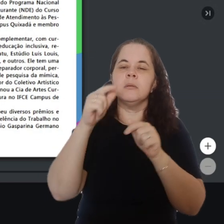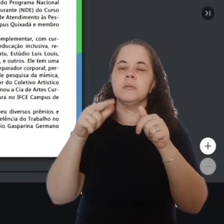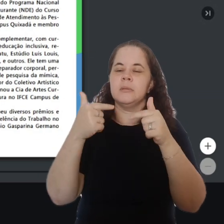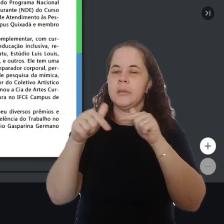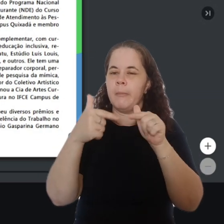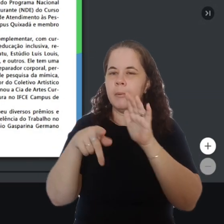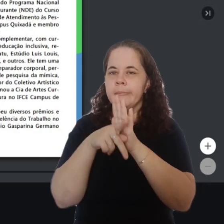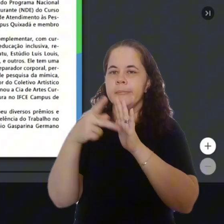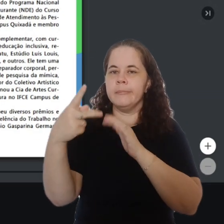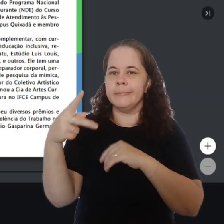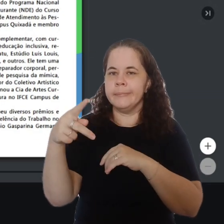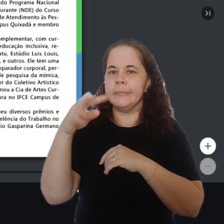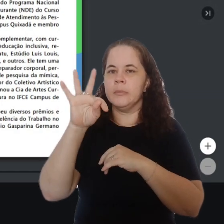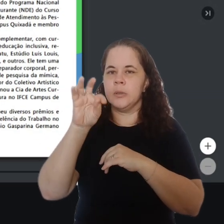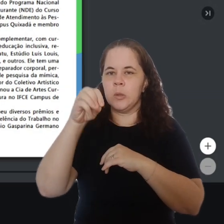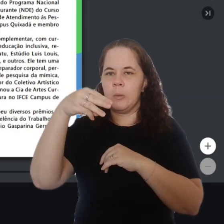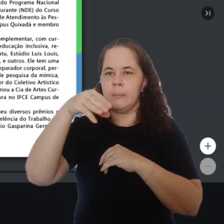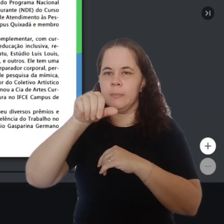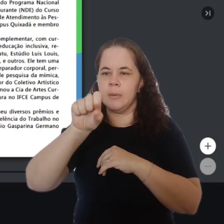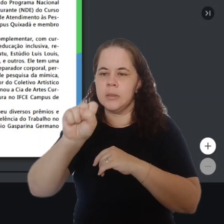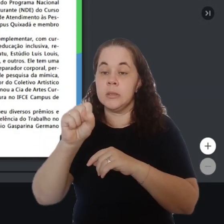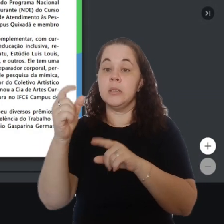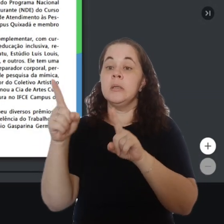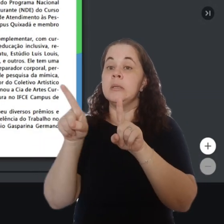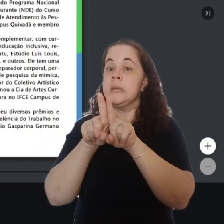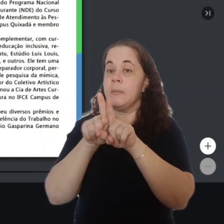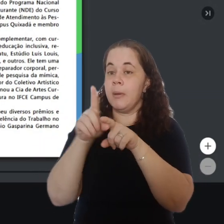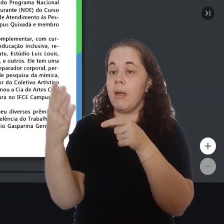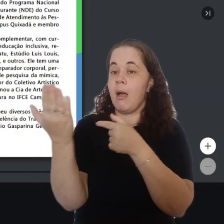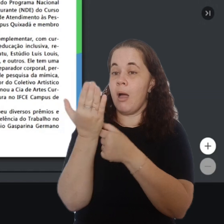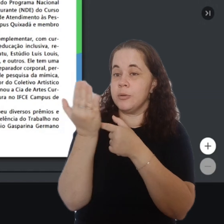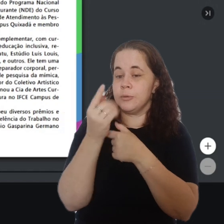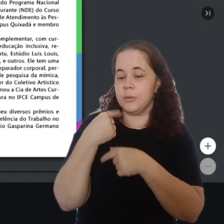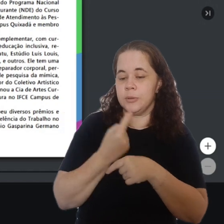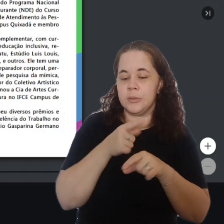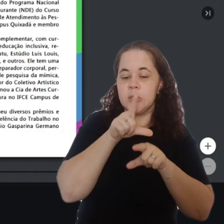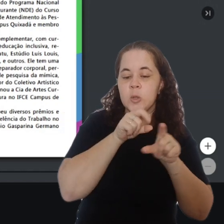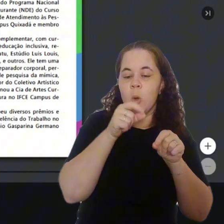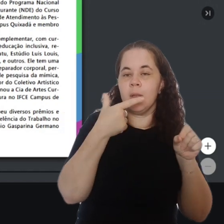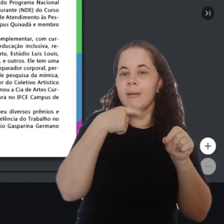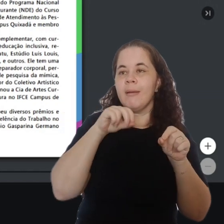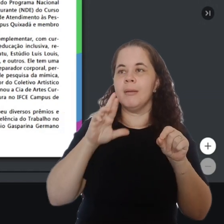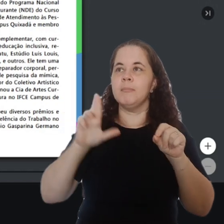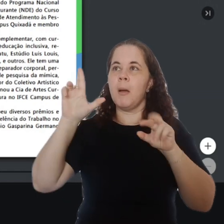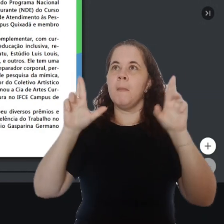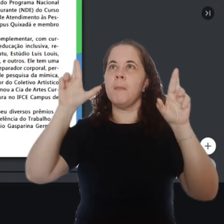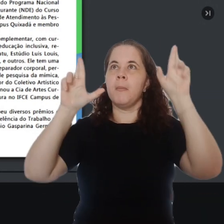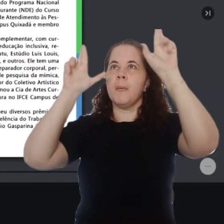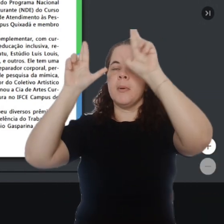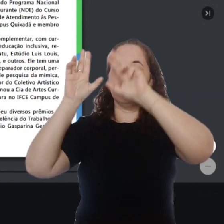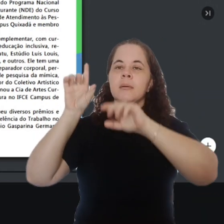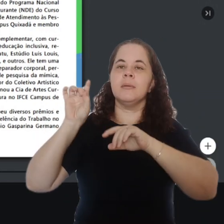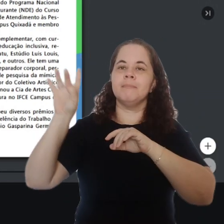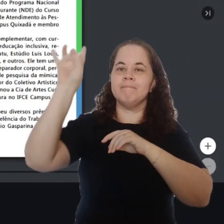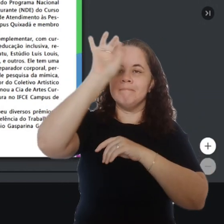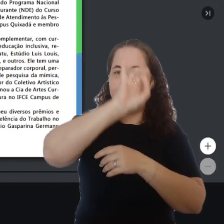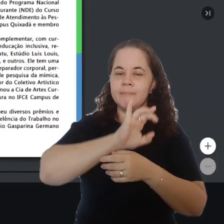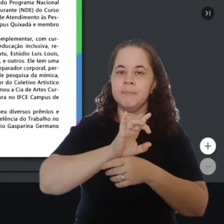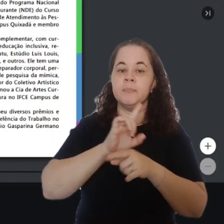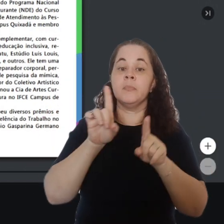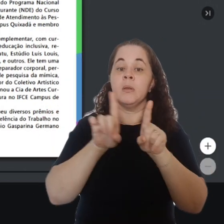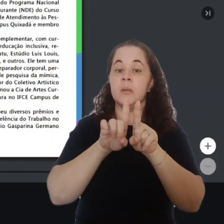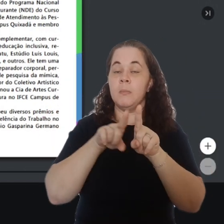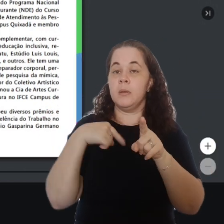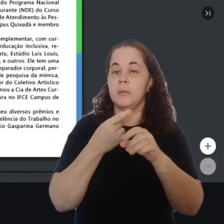trabalho aqui, ajudou a gente também na curadoria dos artistas. A gente fez uma ação do livro também no